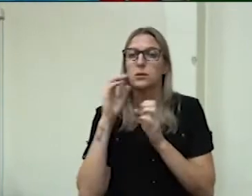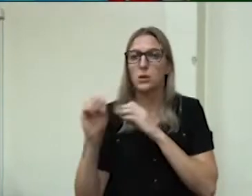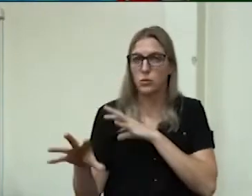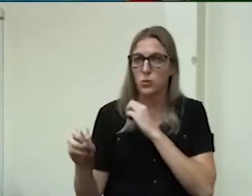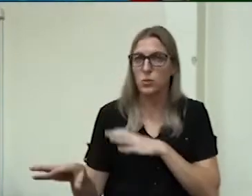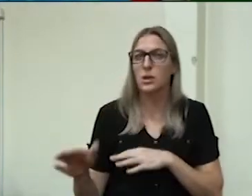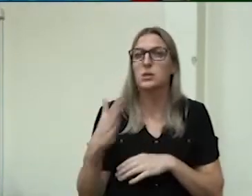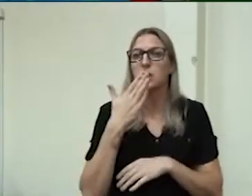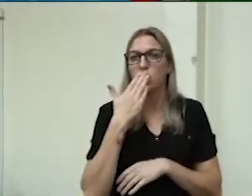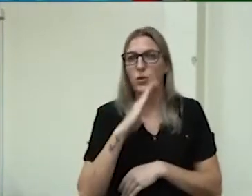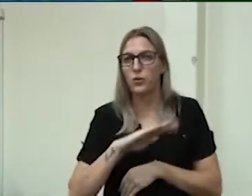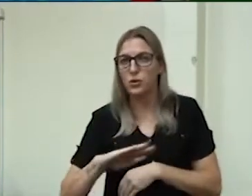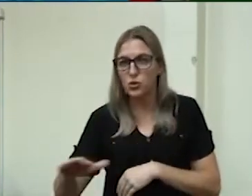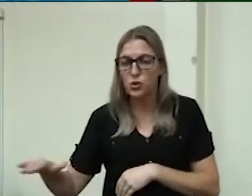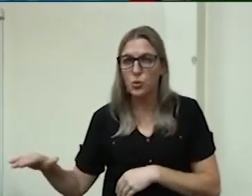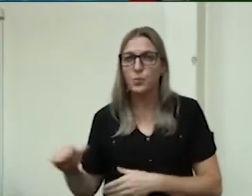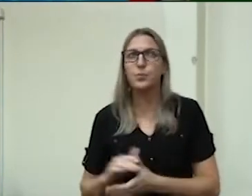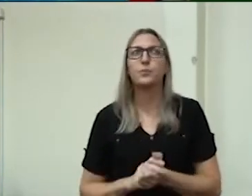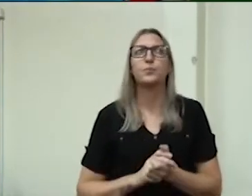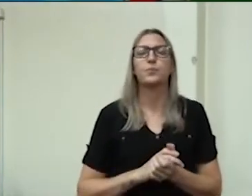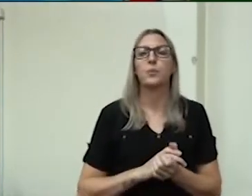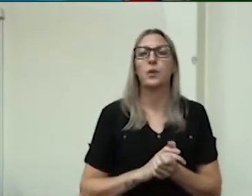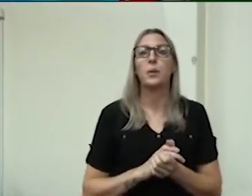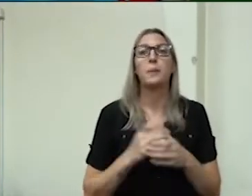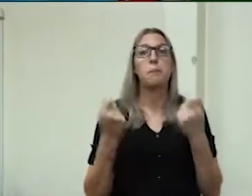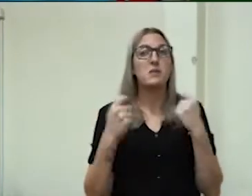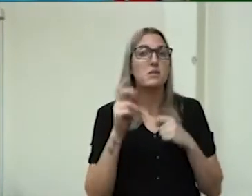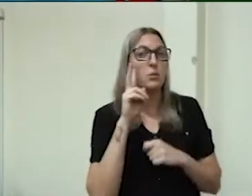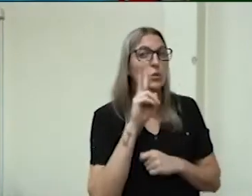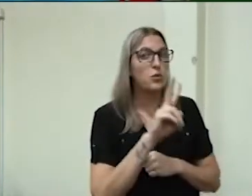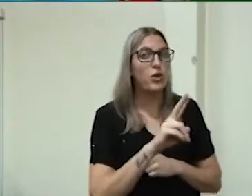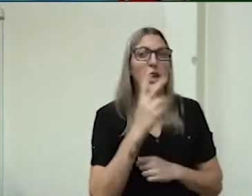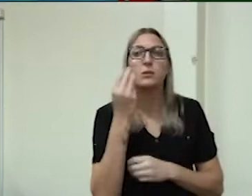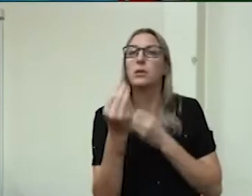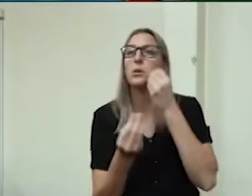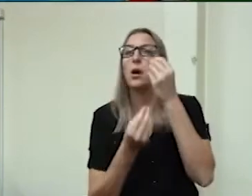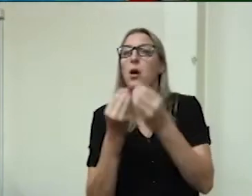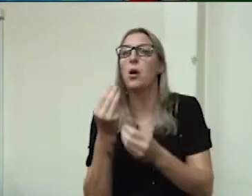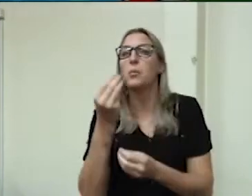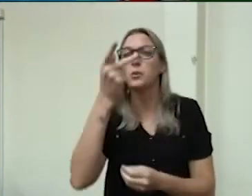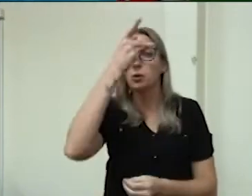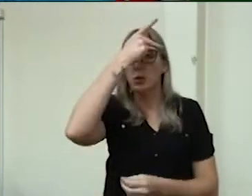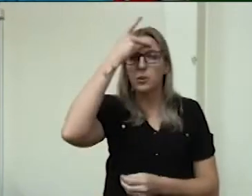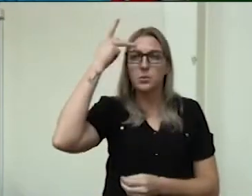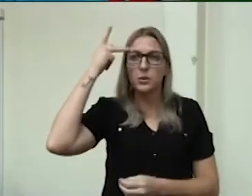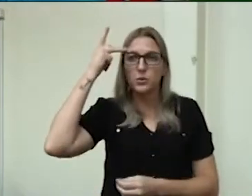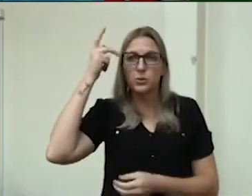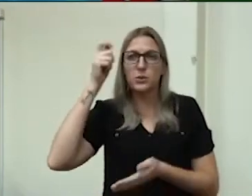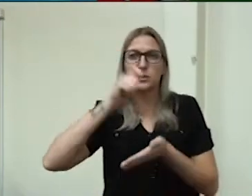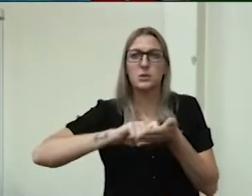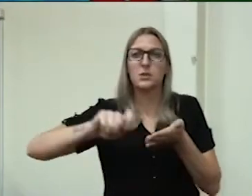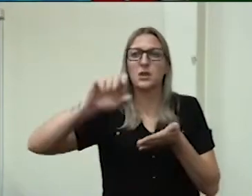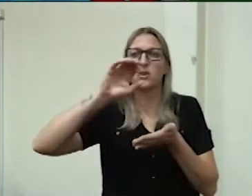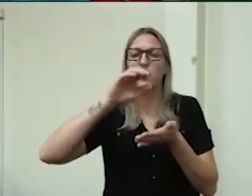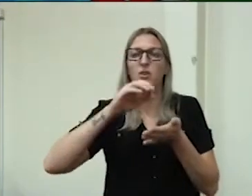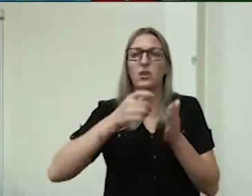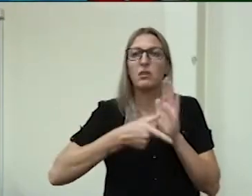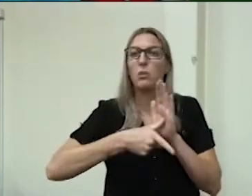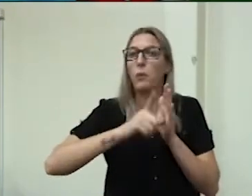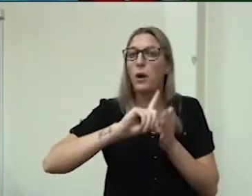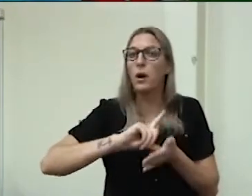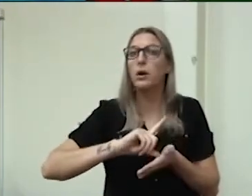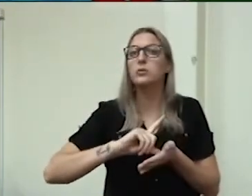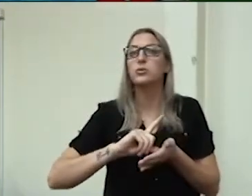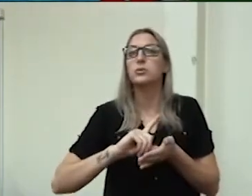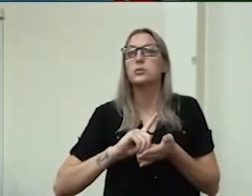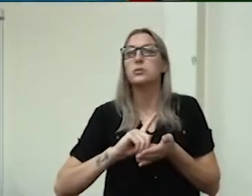verificar mesmo, como pessoas que se inscreveram antes conseguiram uma entidade pública, mas ao mesmo tempo outras conseguiram a privada e outras